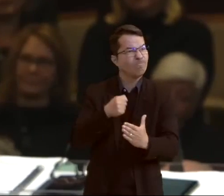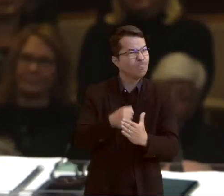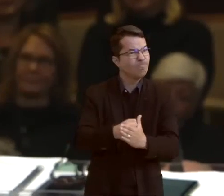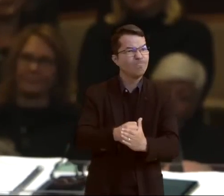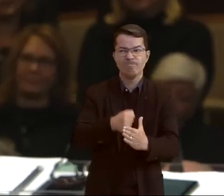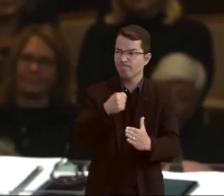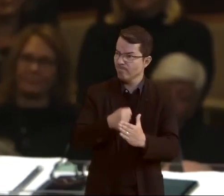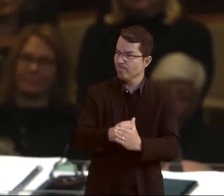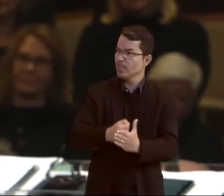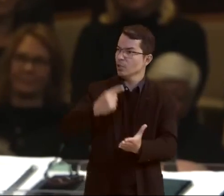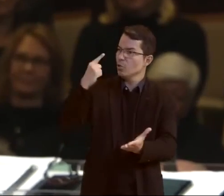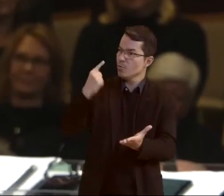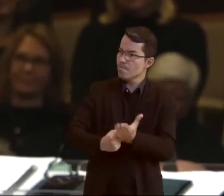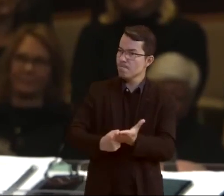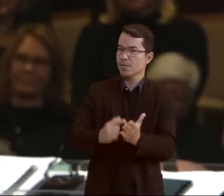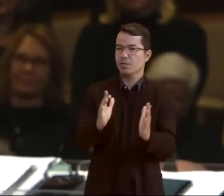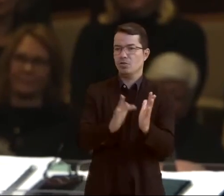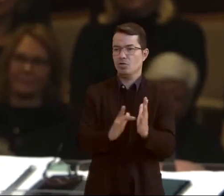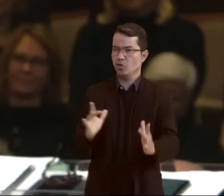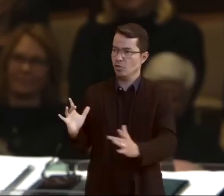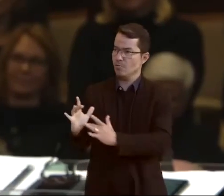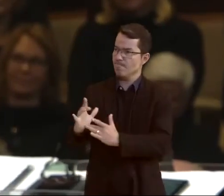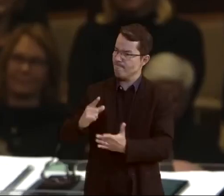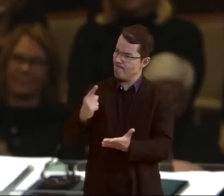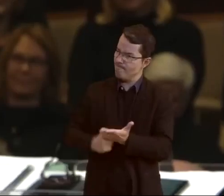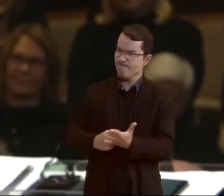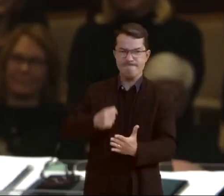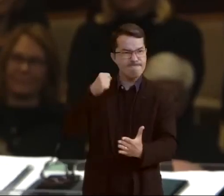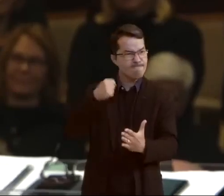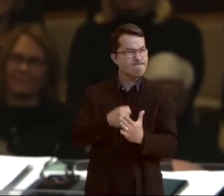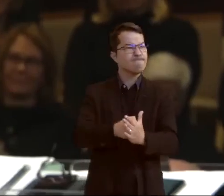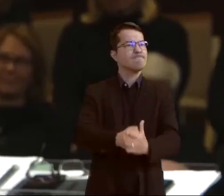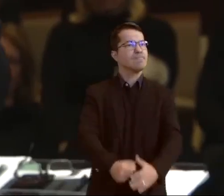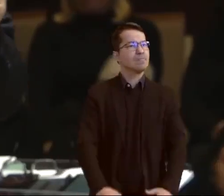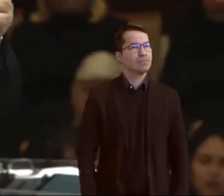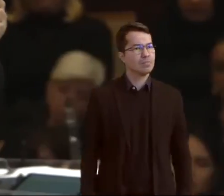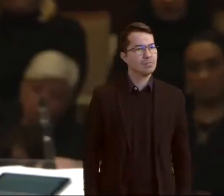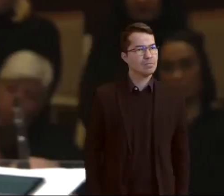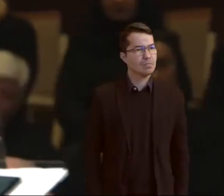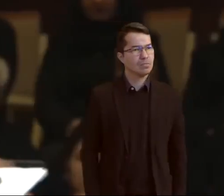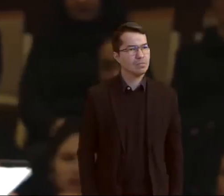radical no compromisso com o Senhor.